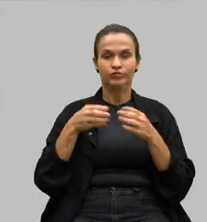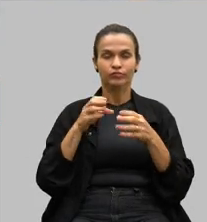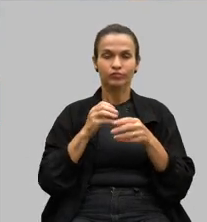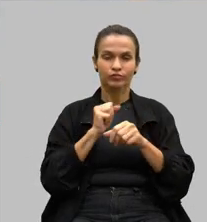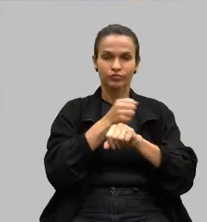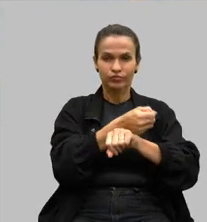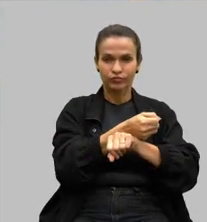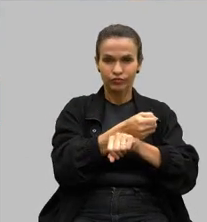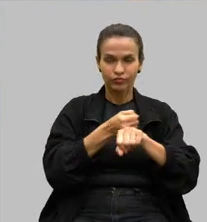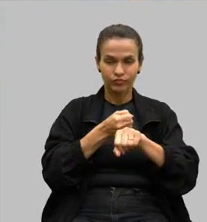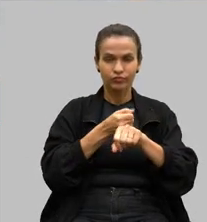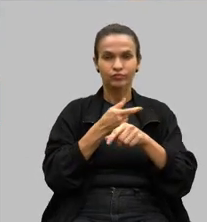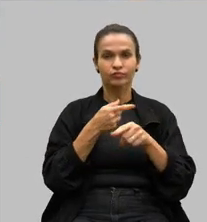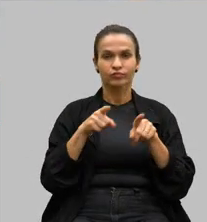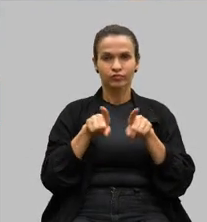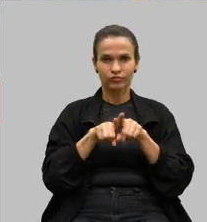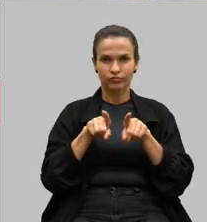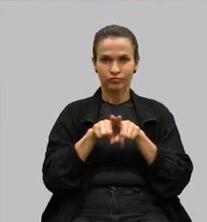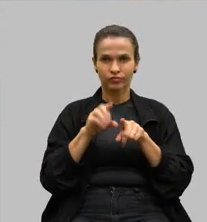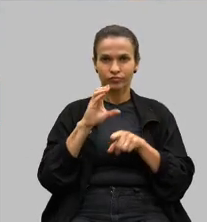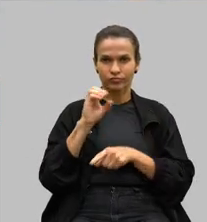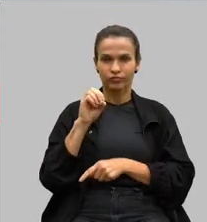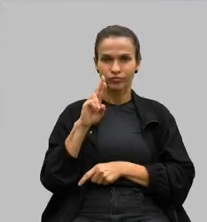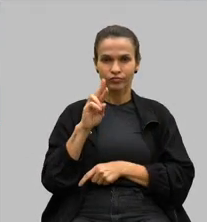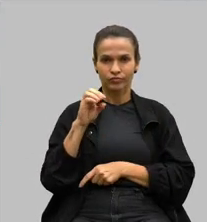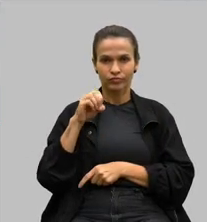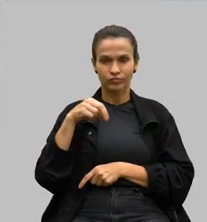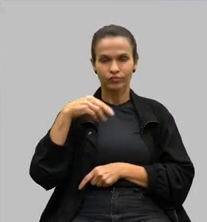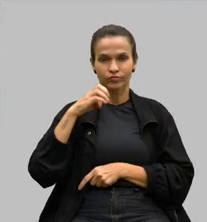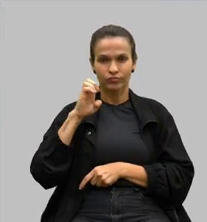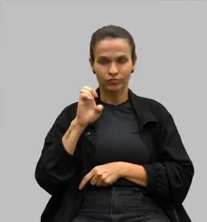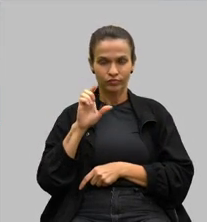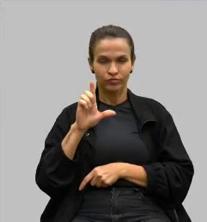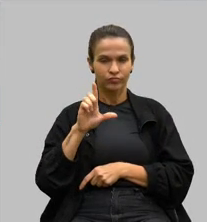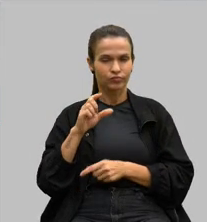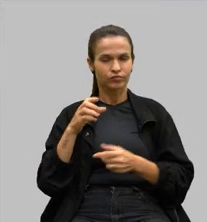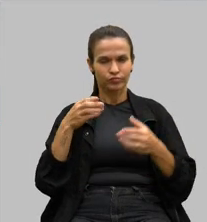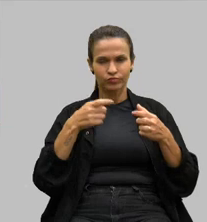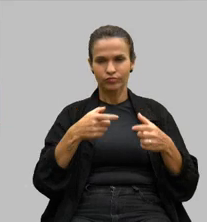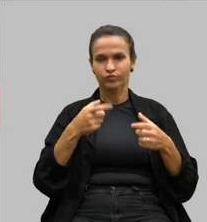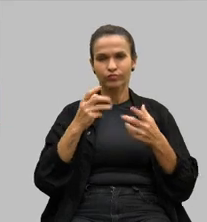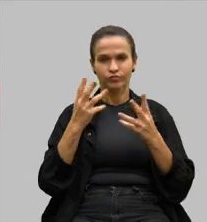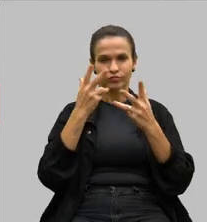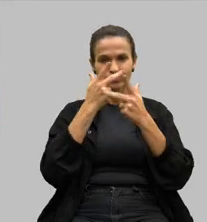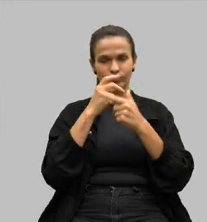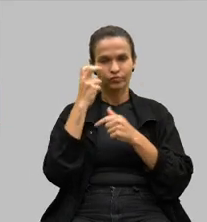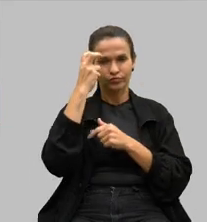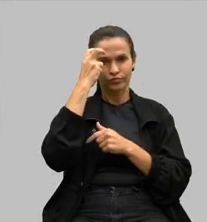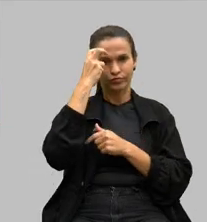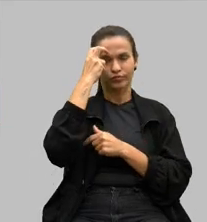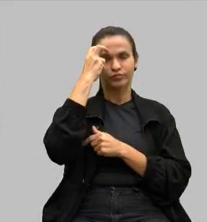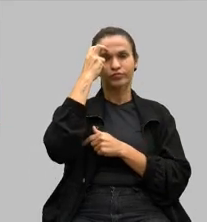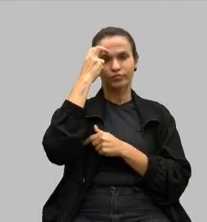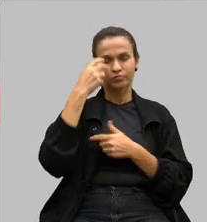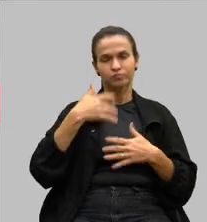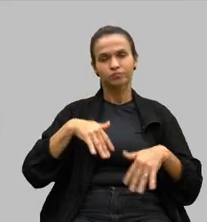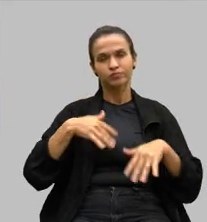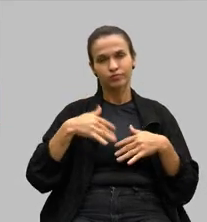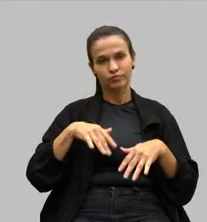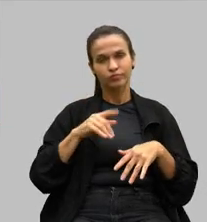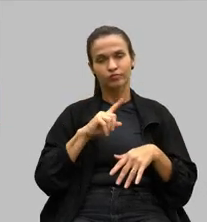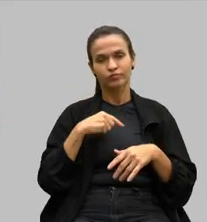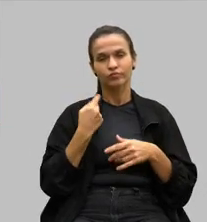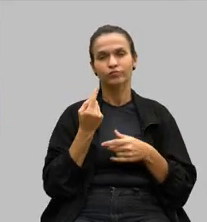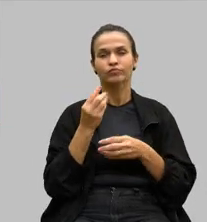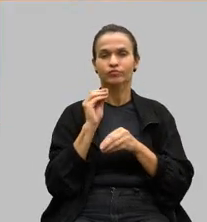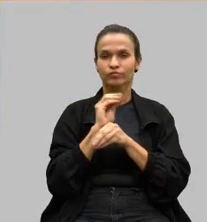Coronel Murta Leninha você conhece são comunidades belíssimas impressionantes com uma cultura muito eh nós estamos Protegendo